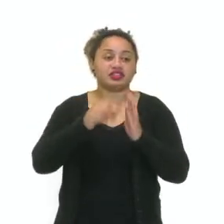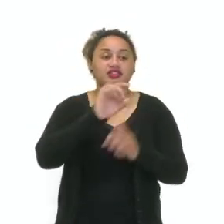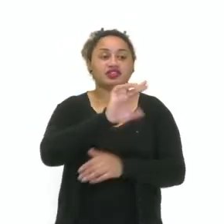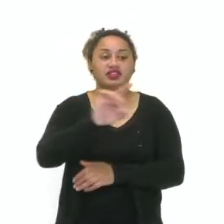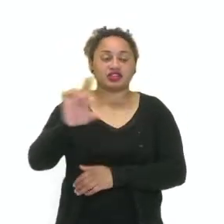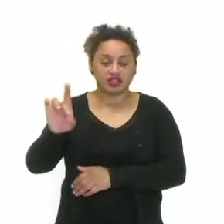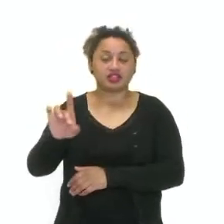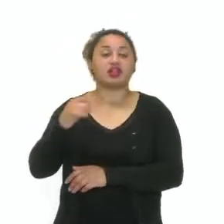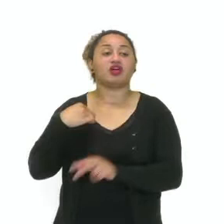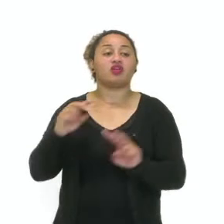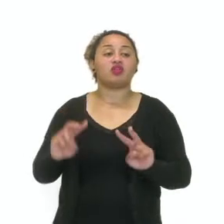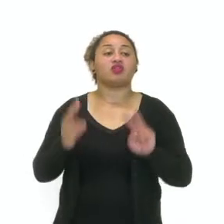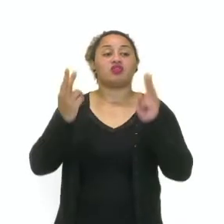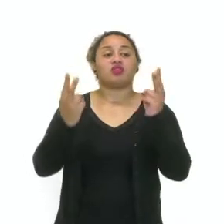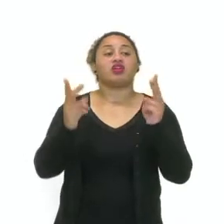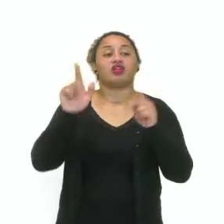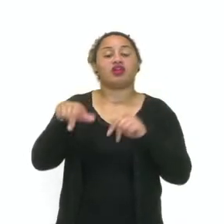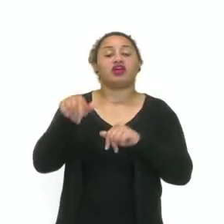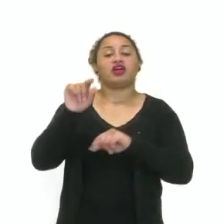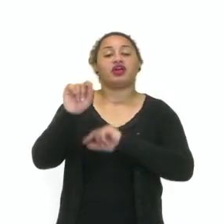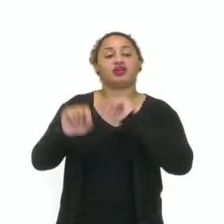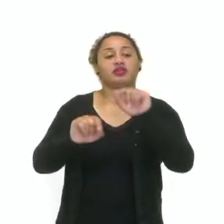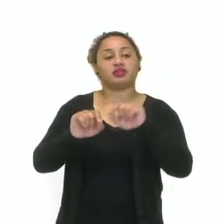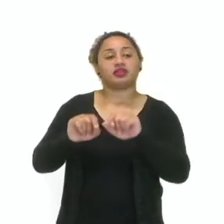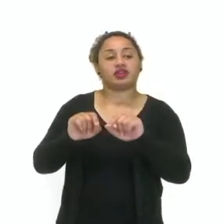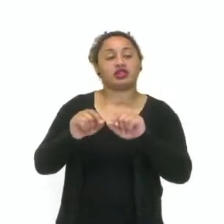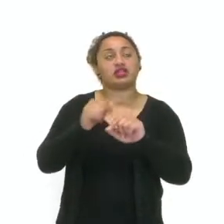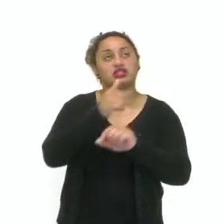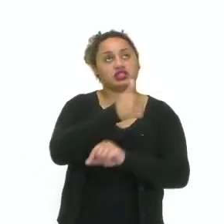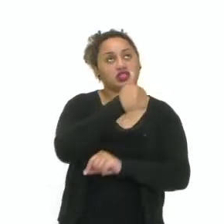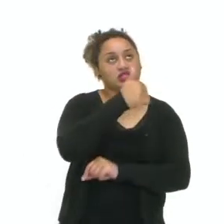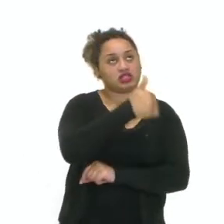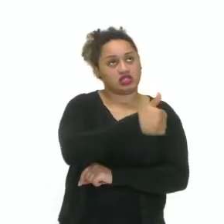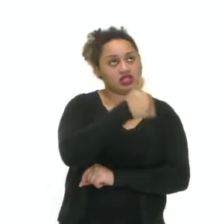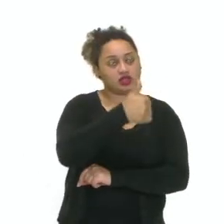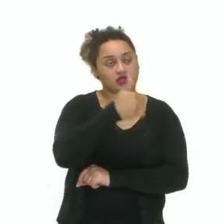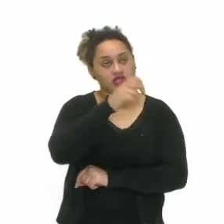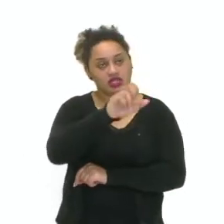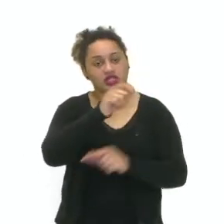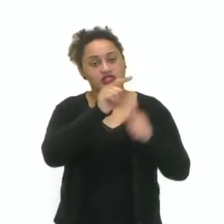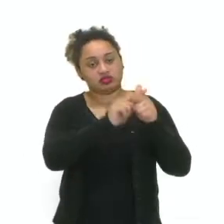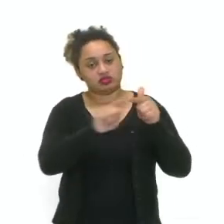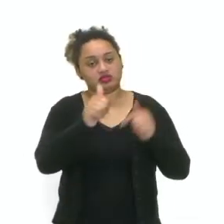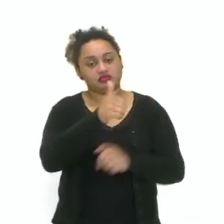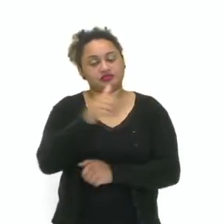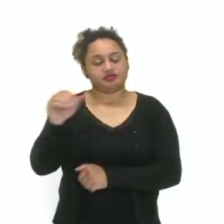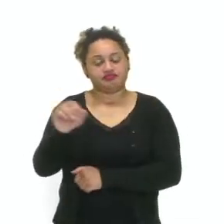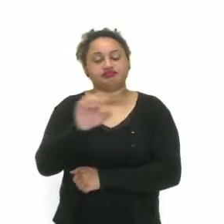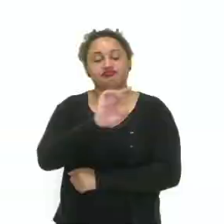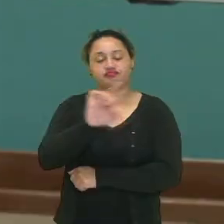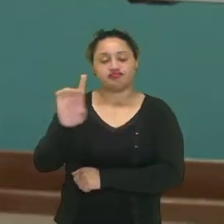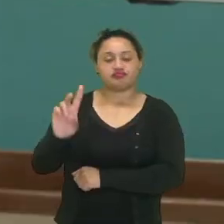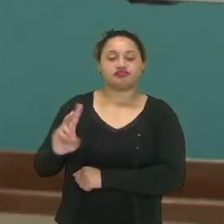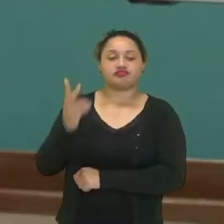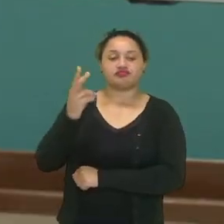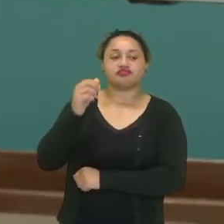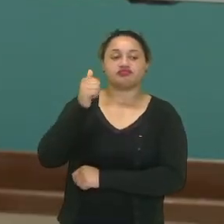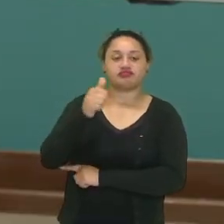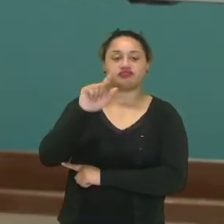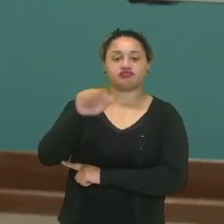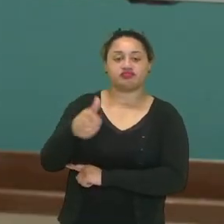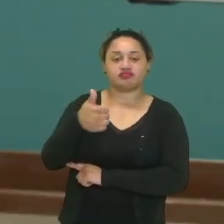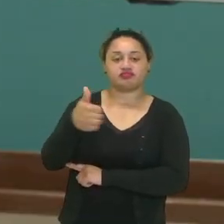custou unitariamente o quê? 115 dividimos por 100, cada uma custa